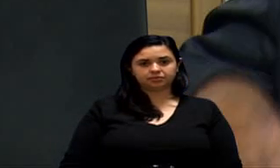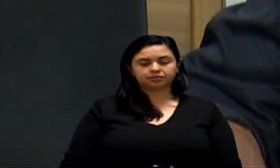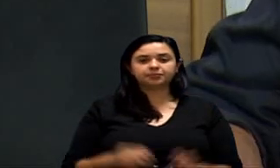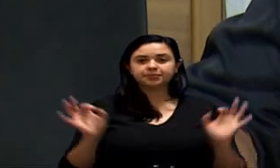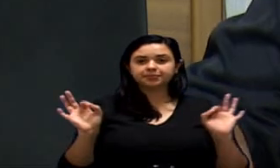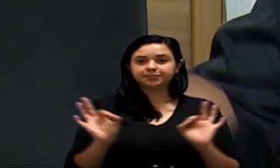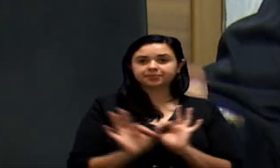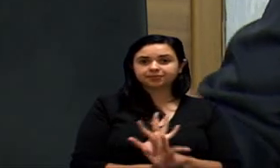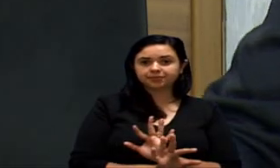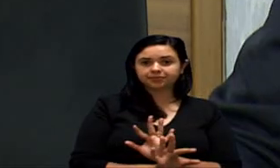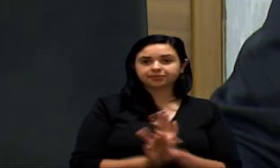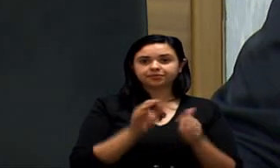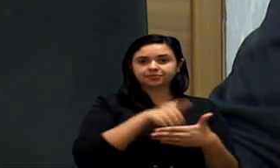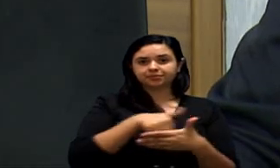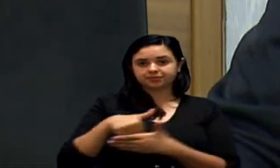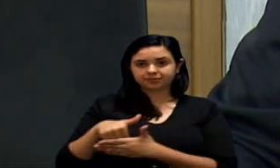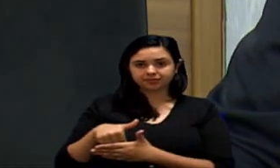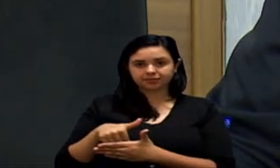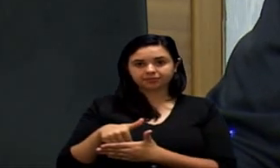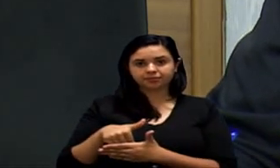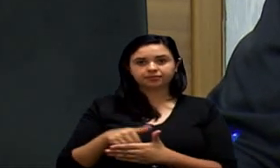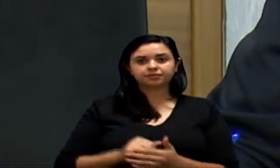É encerrado a votação.